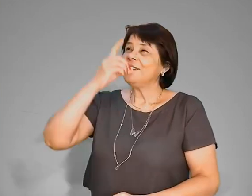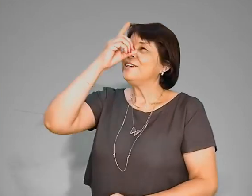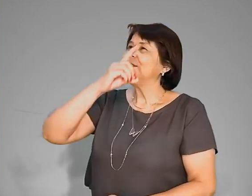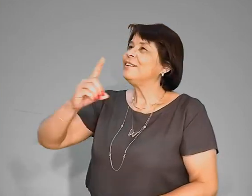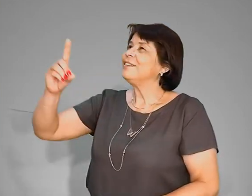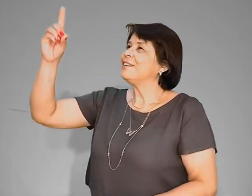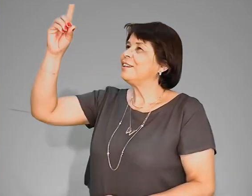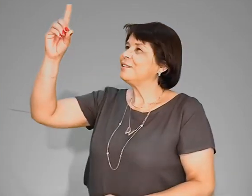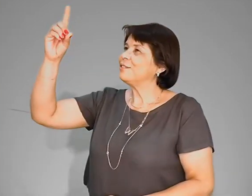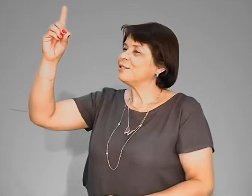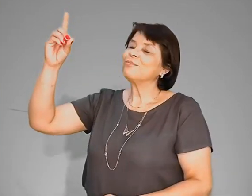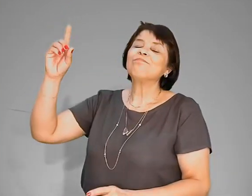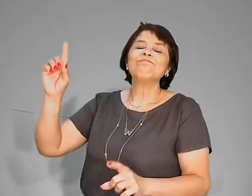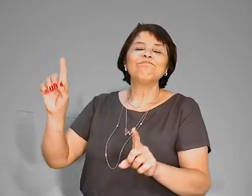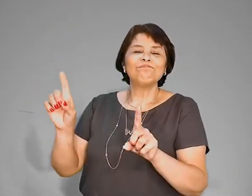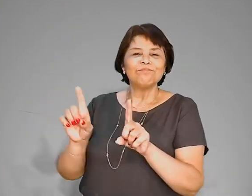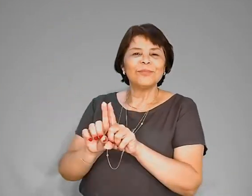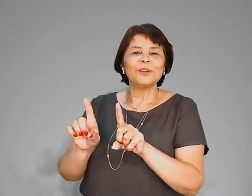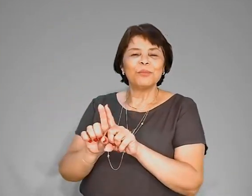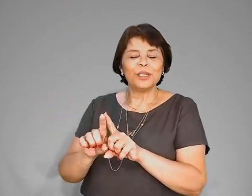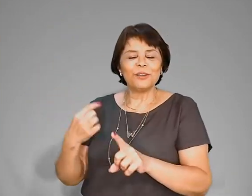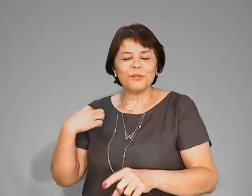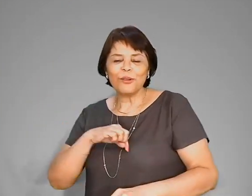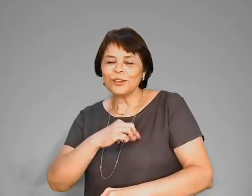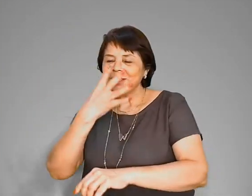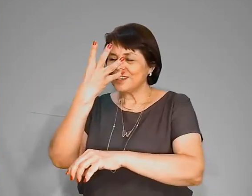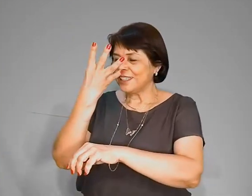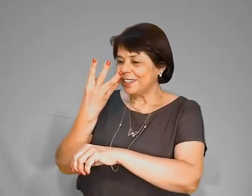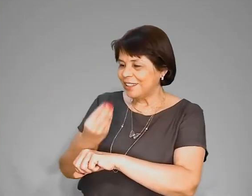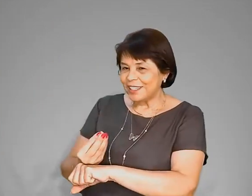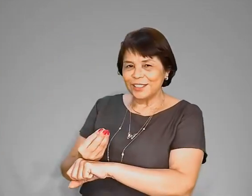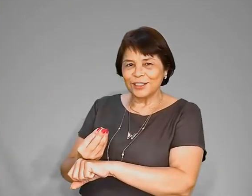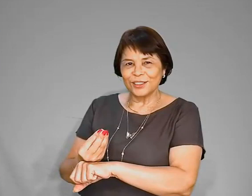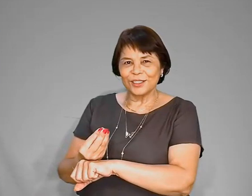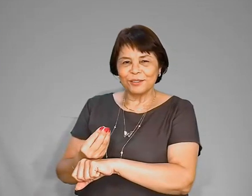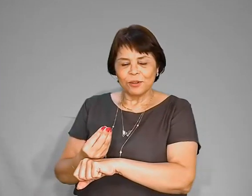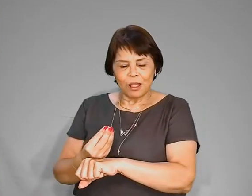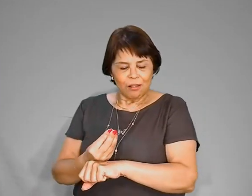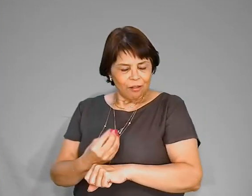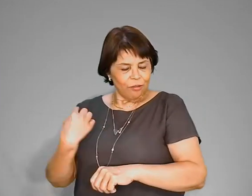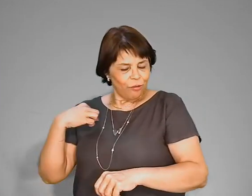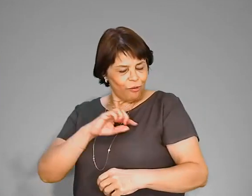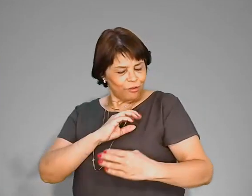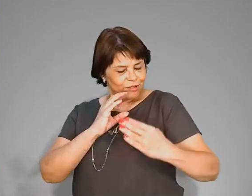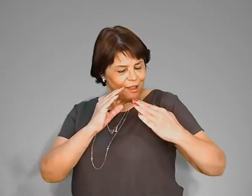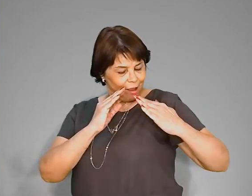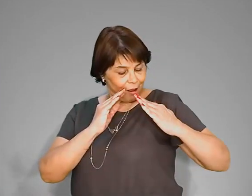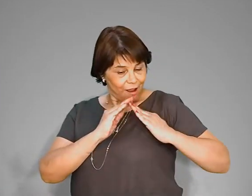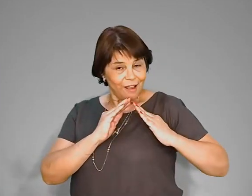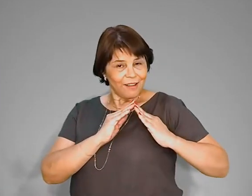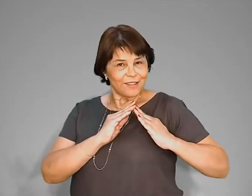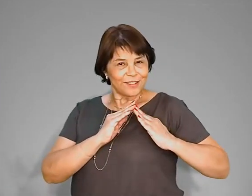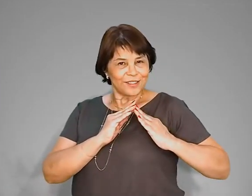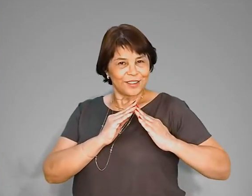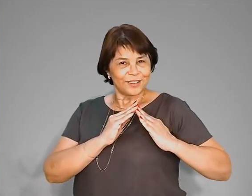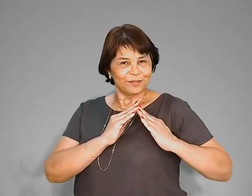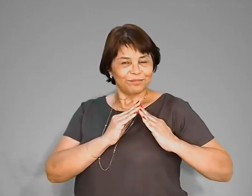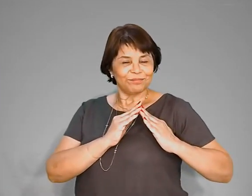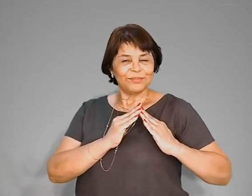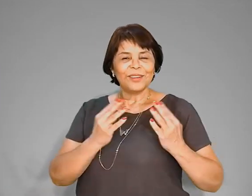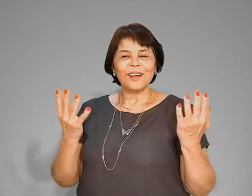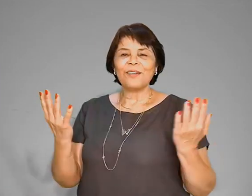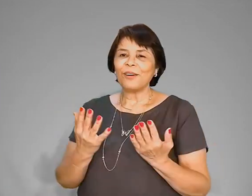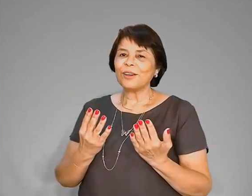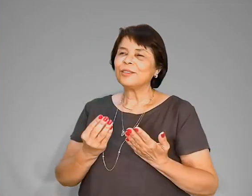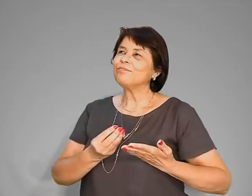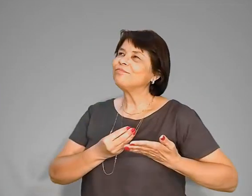espiritual. Olha que valor que Deus deu ao gentio. Não só o chamou, mas está fazendo